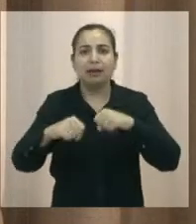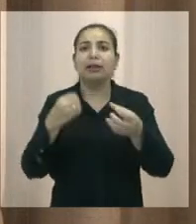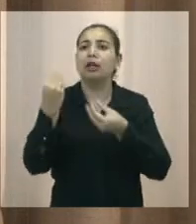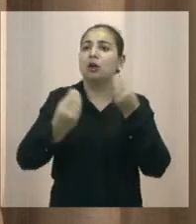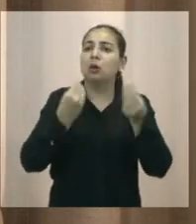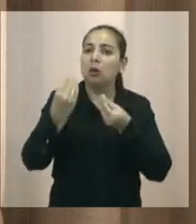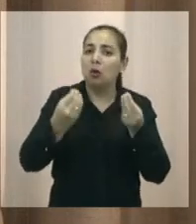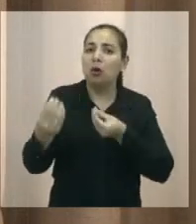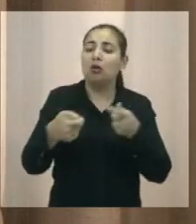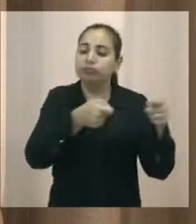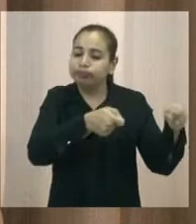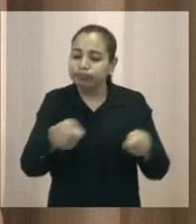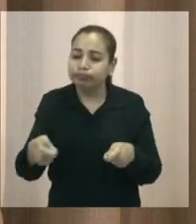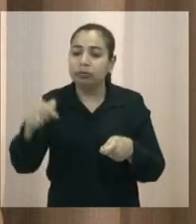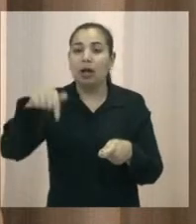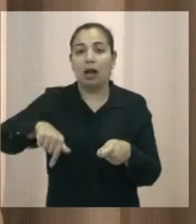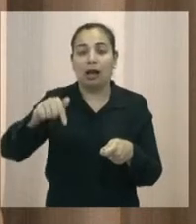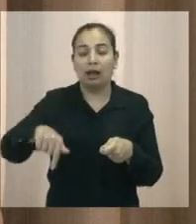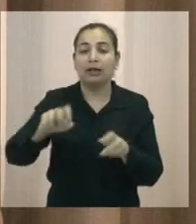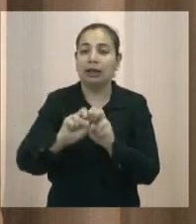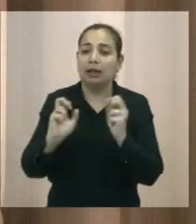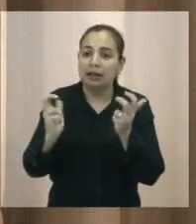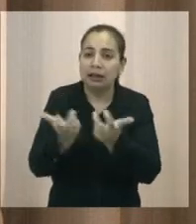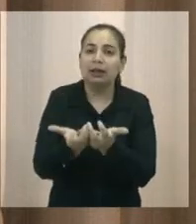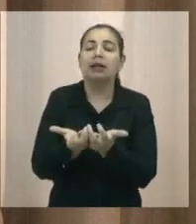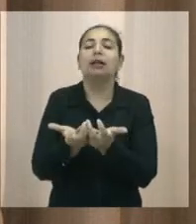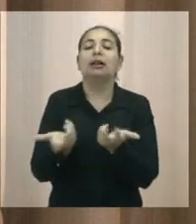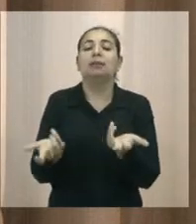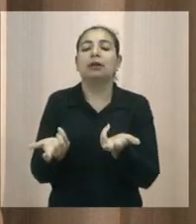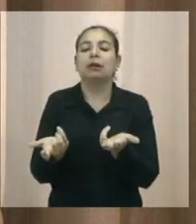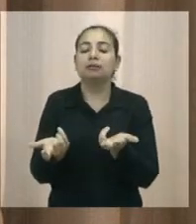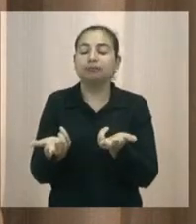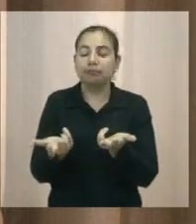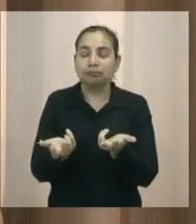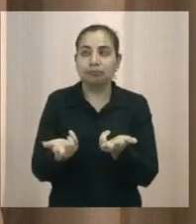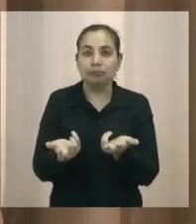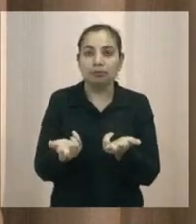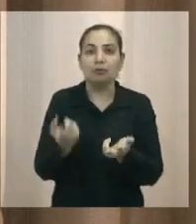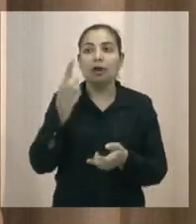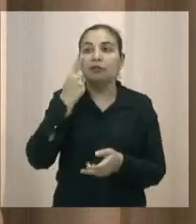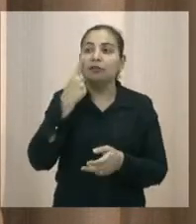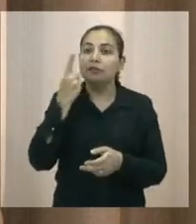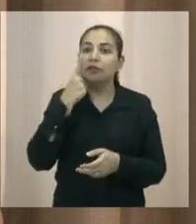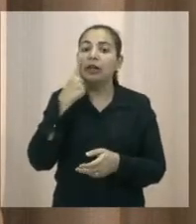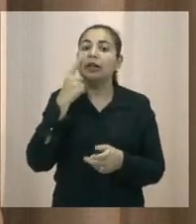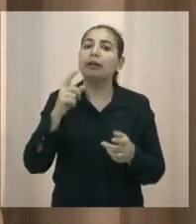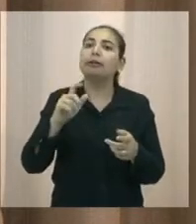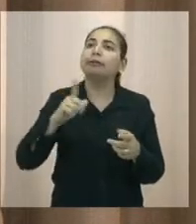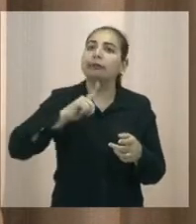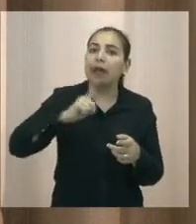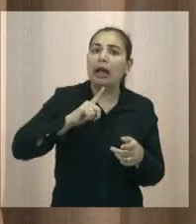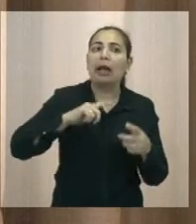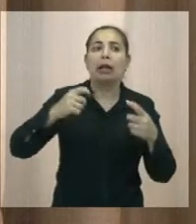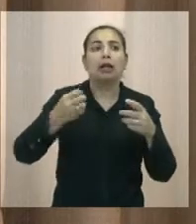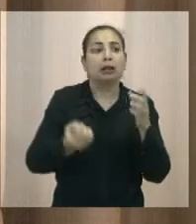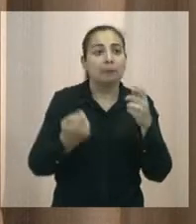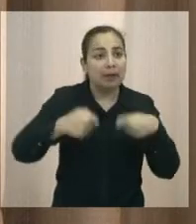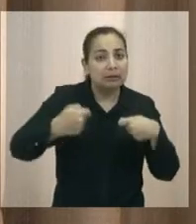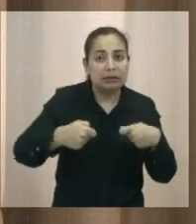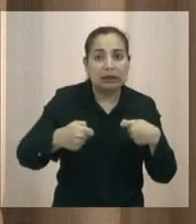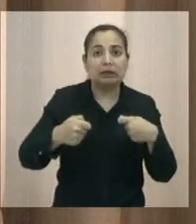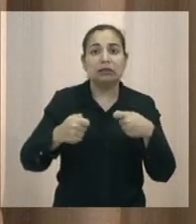chegam aqui na pauta das sessões durante a semana. Tem necessidade de realizar audiência pública, né,